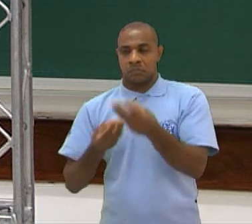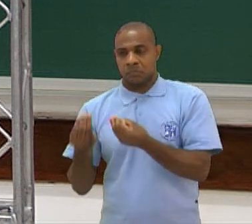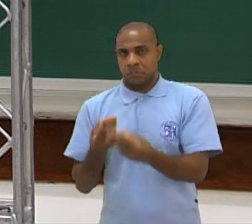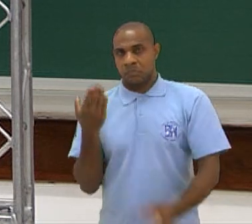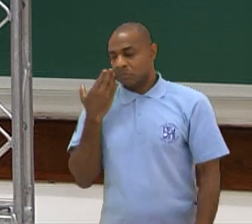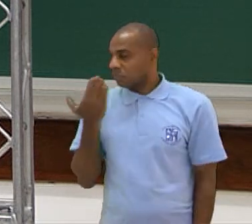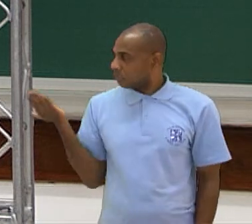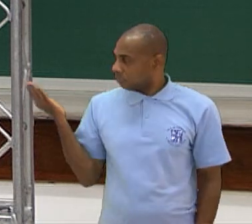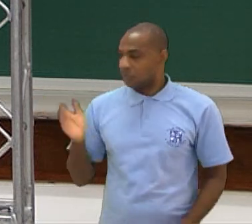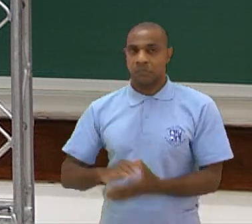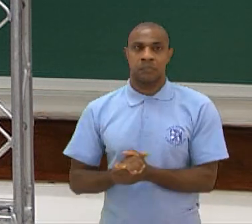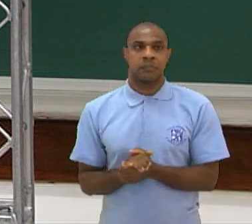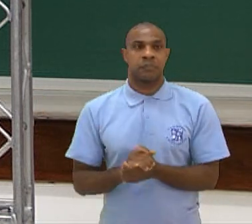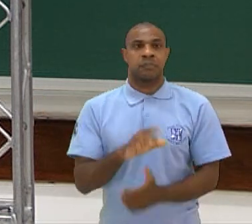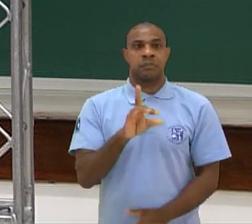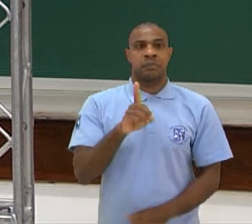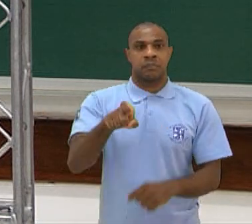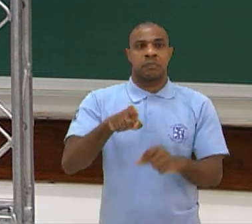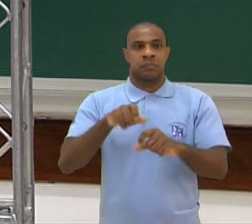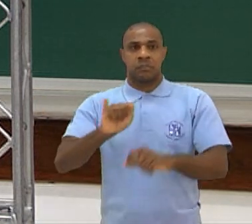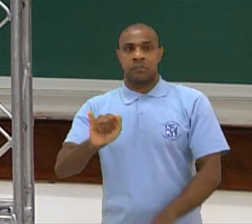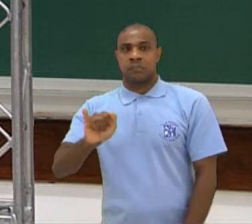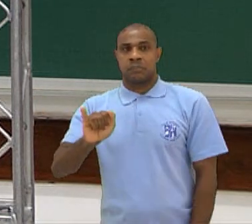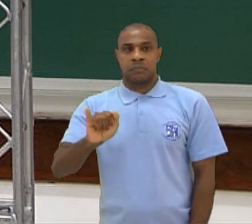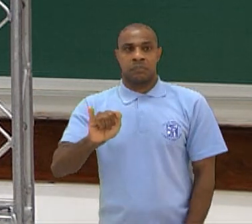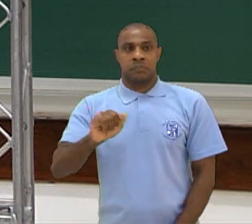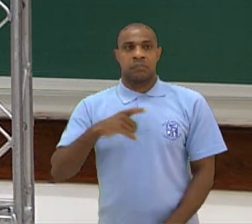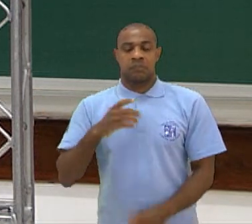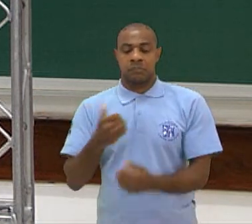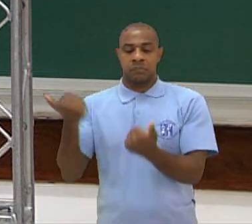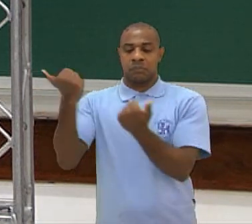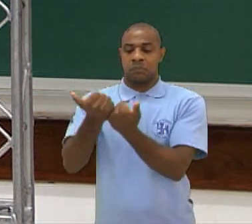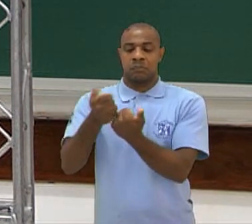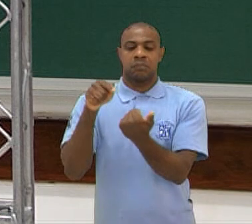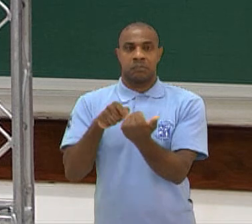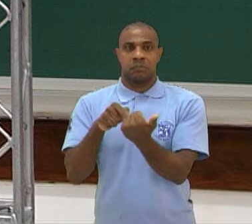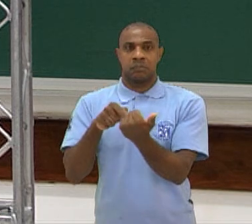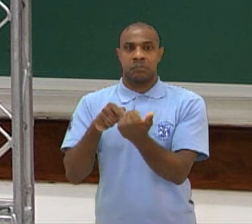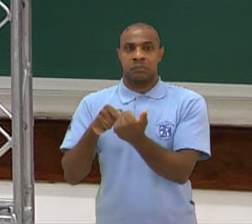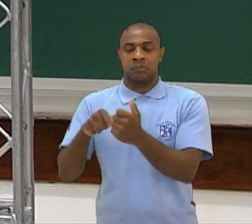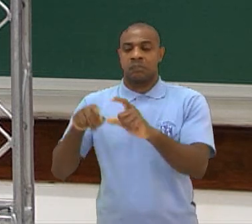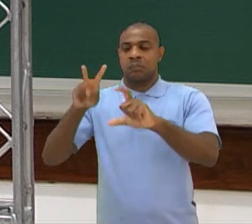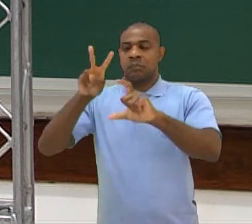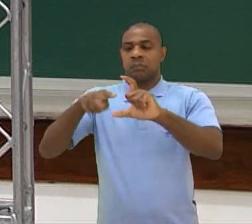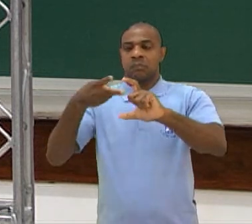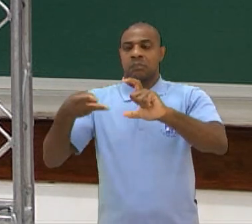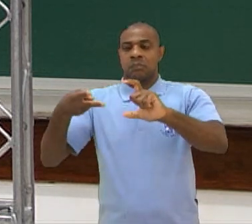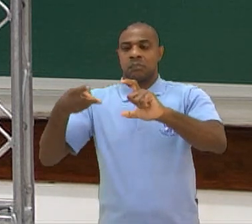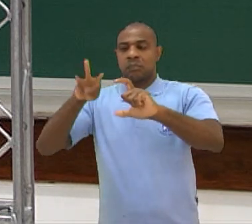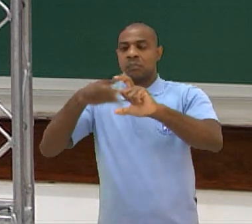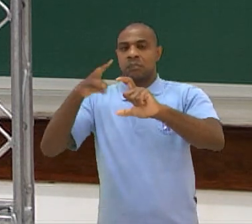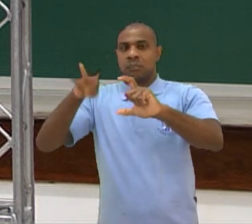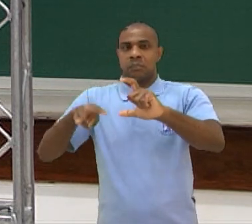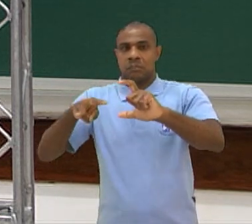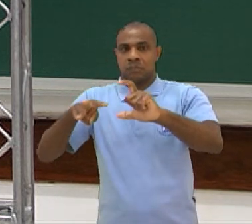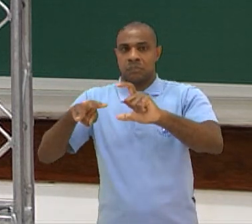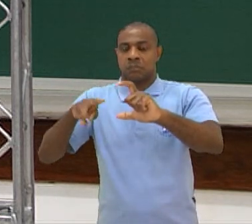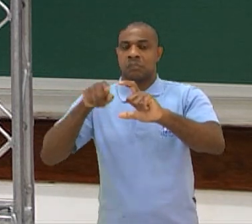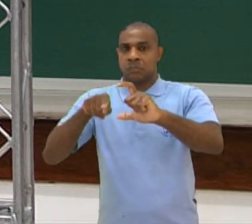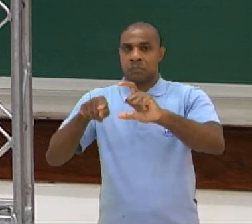coeficientes. DXI é o determinante obtido pela substituição na matriz incompleta da coluna I pela